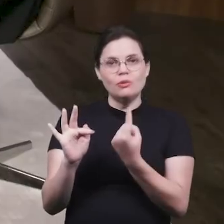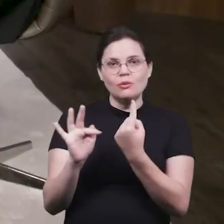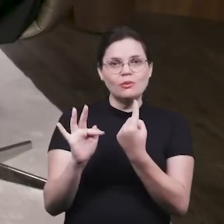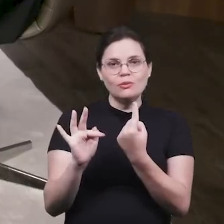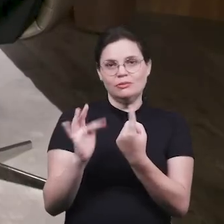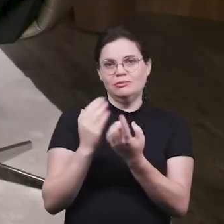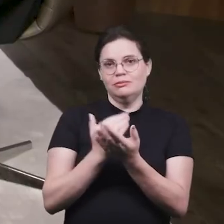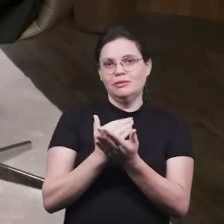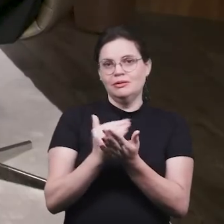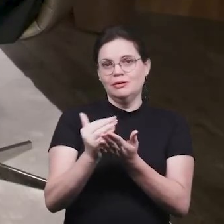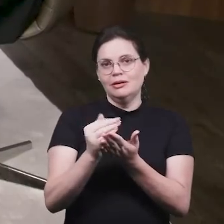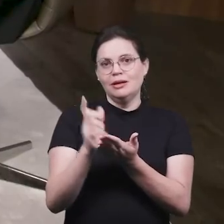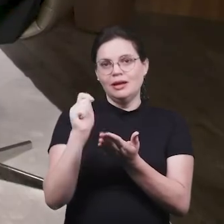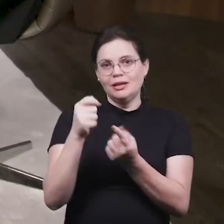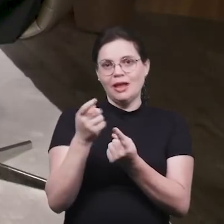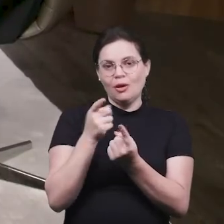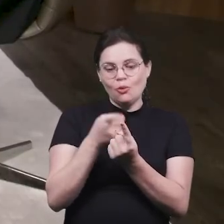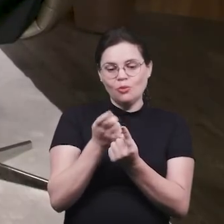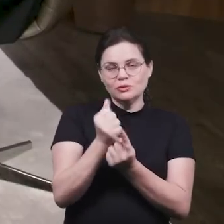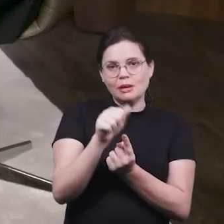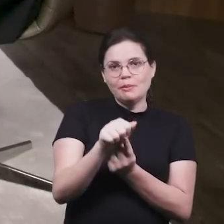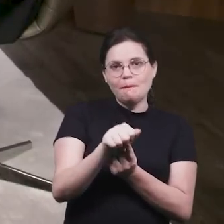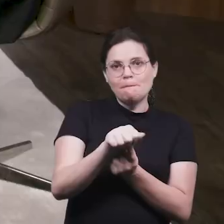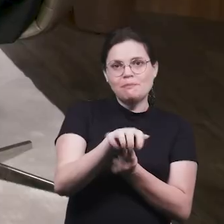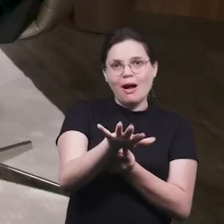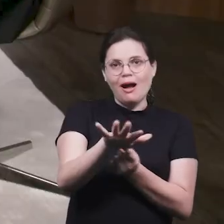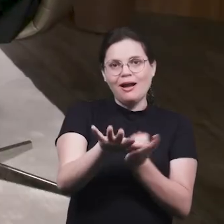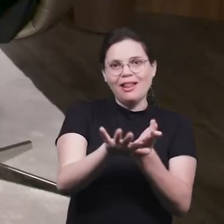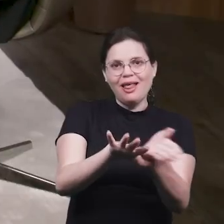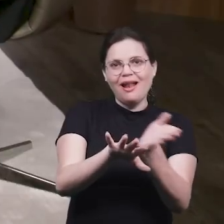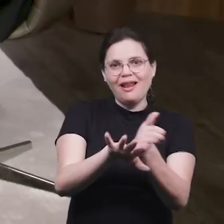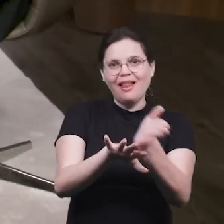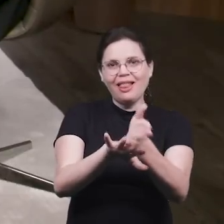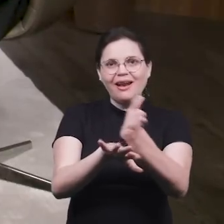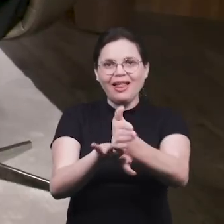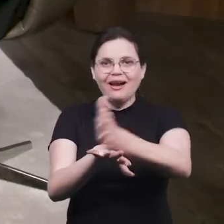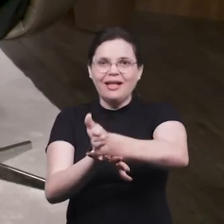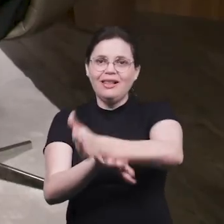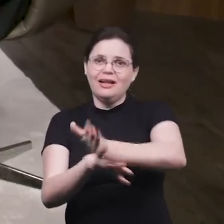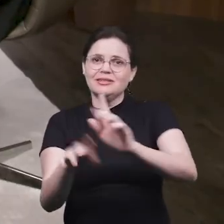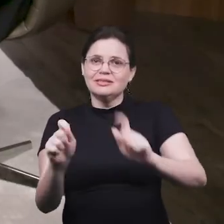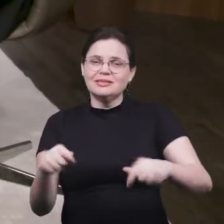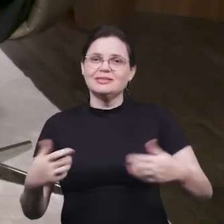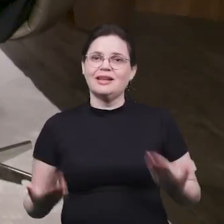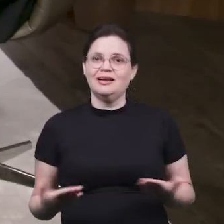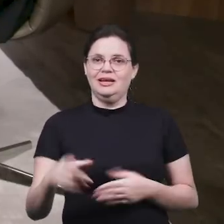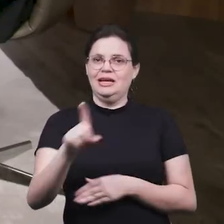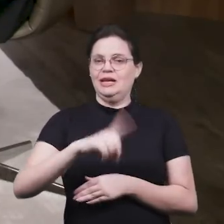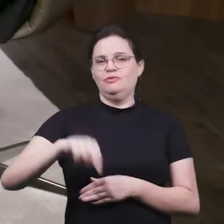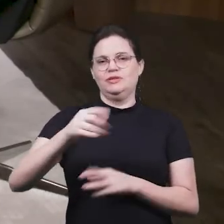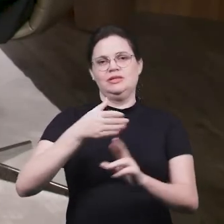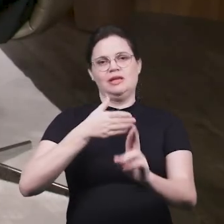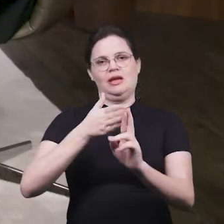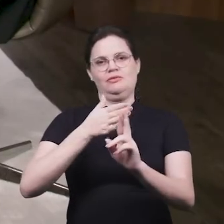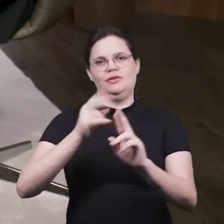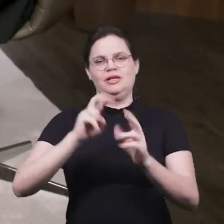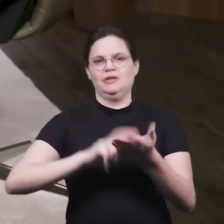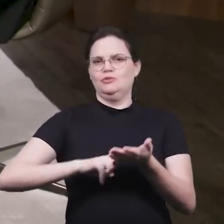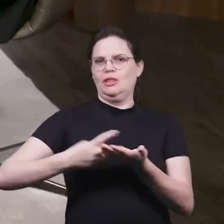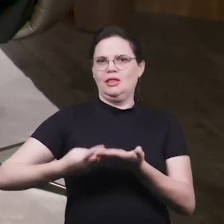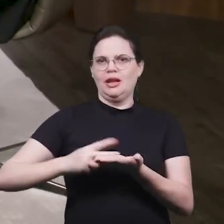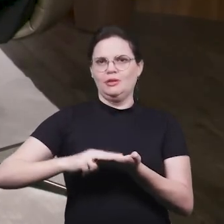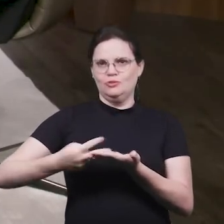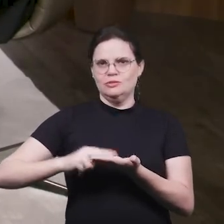abre para muitos caminhos possíveis. Nós sabemos que vocês são referência na tradução para o